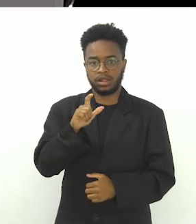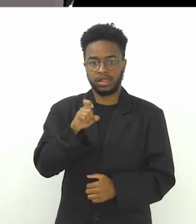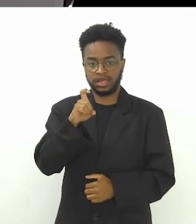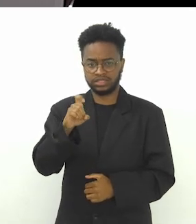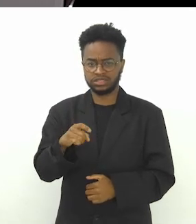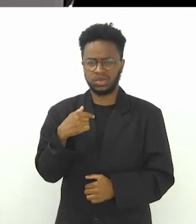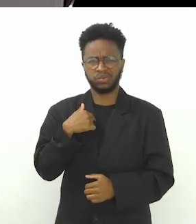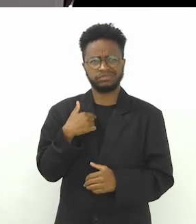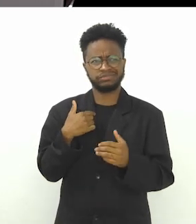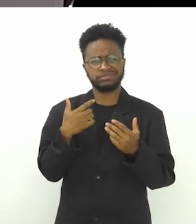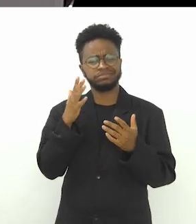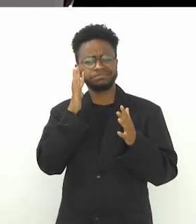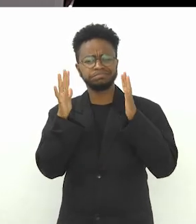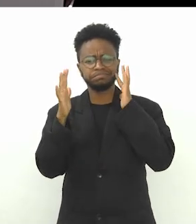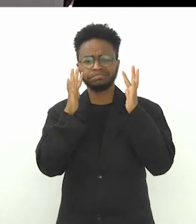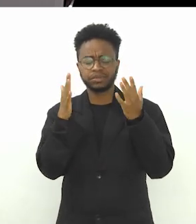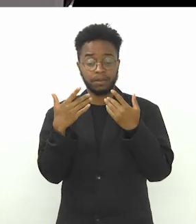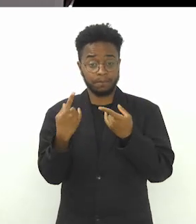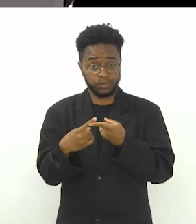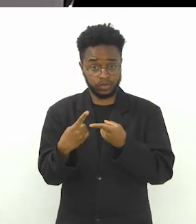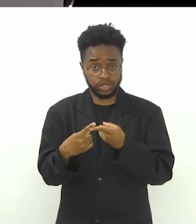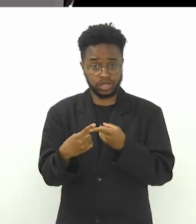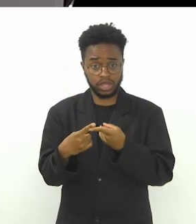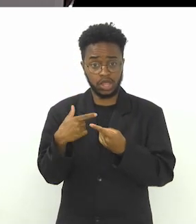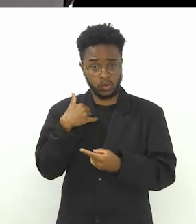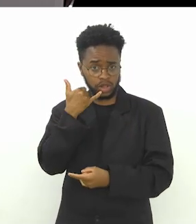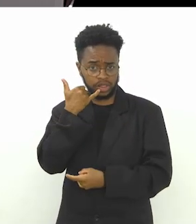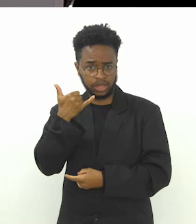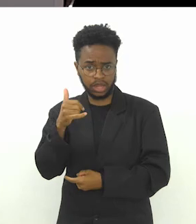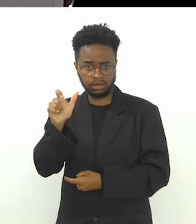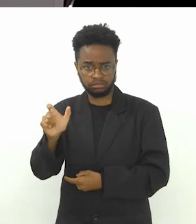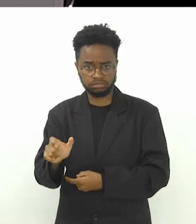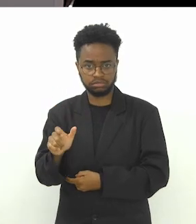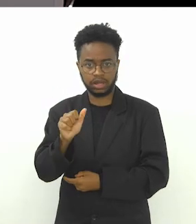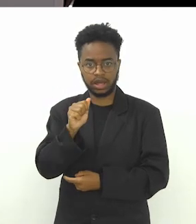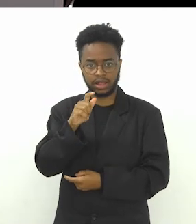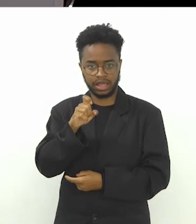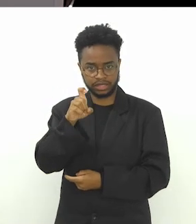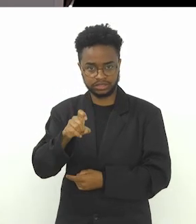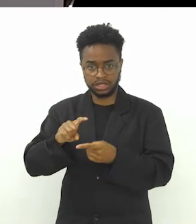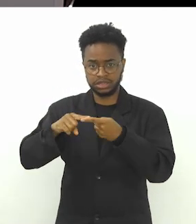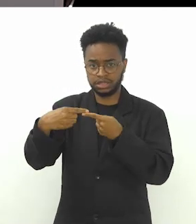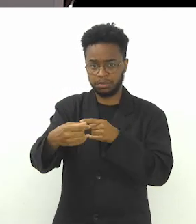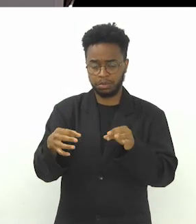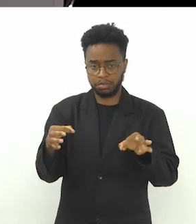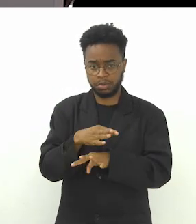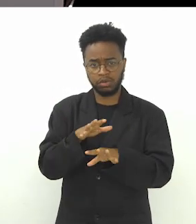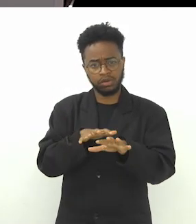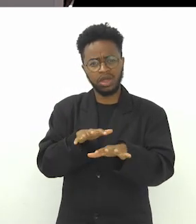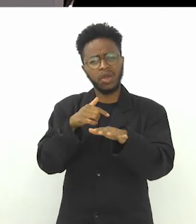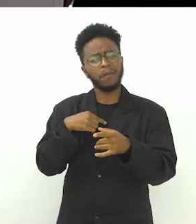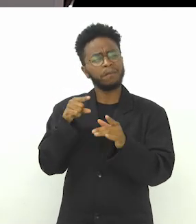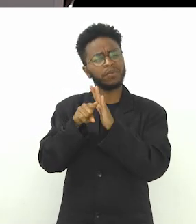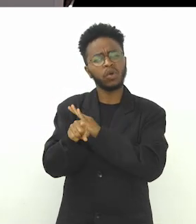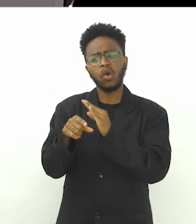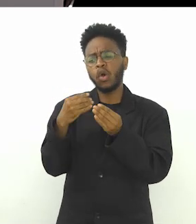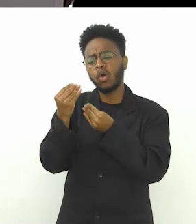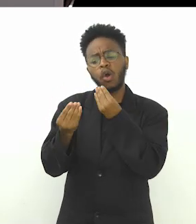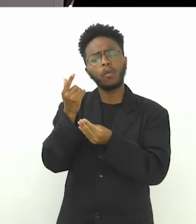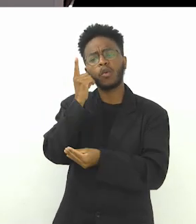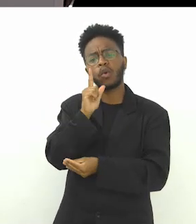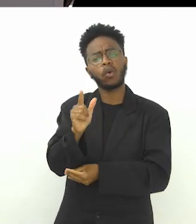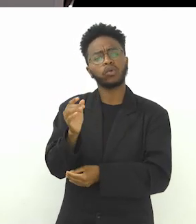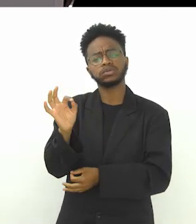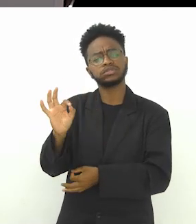Esse que eu fiquei intrigado. Porque eu cheguei a ligar para o Alex logo depois do desfile. Falei, Alex, como é que você